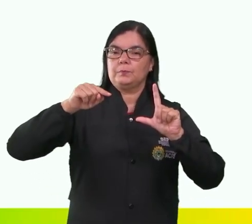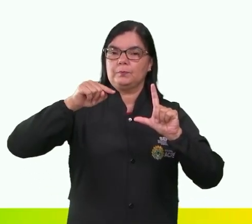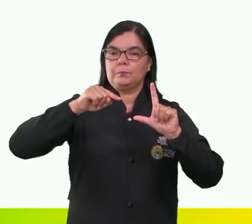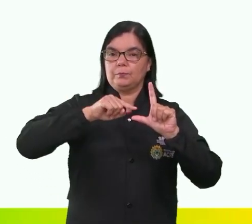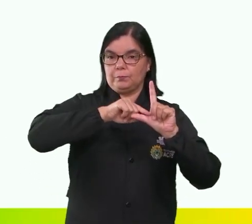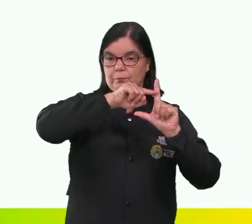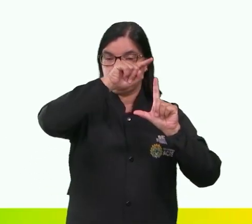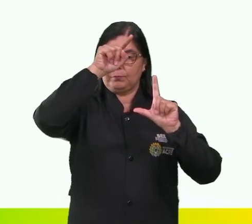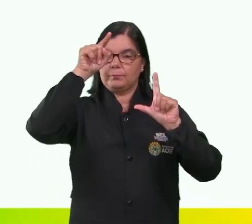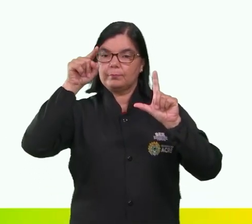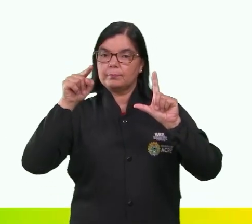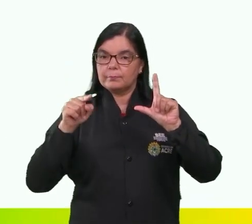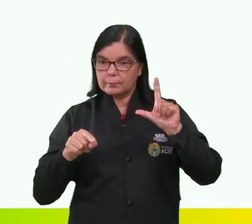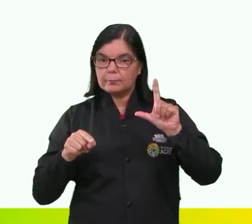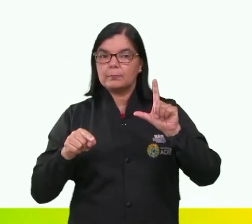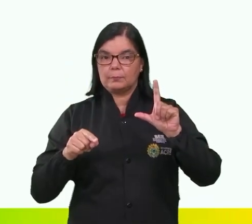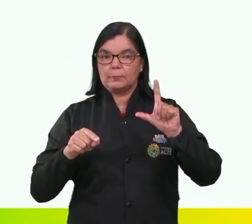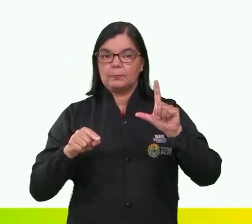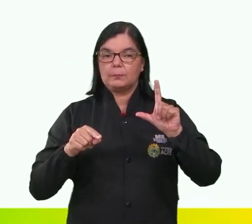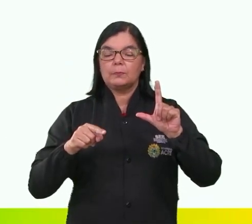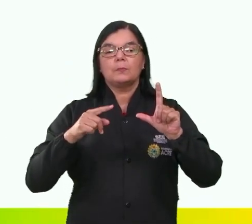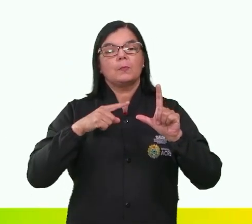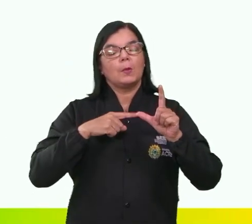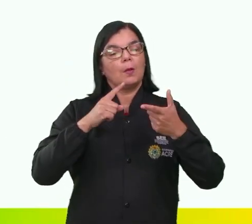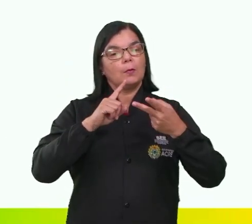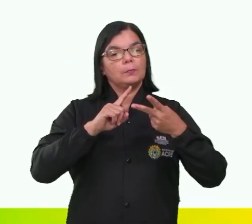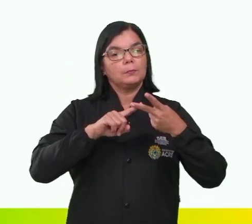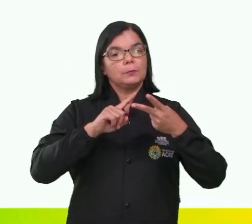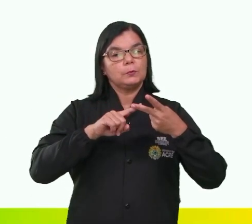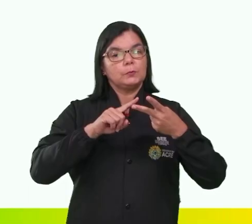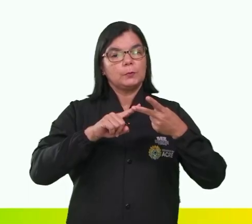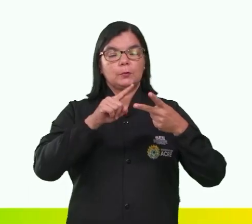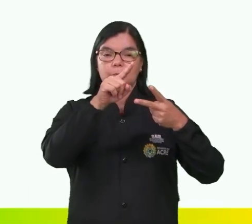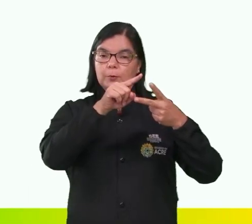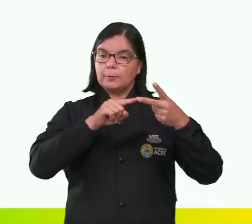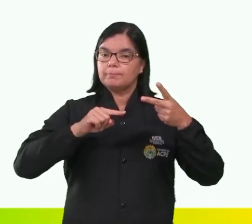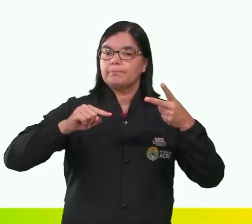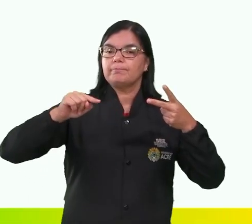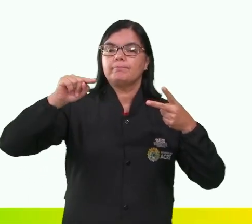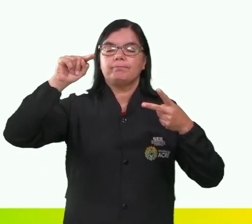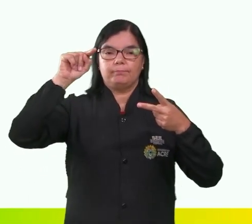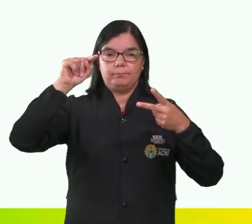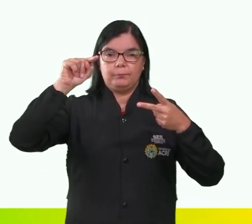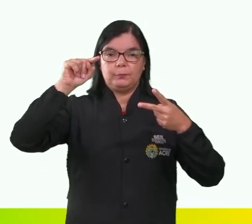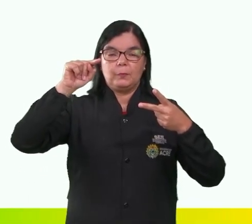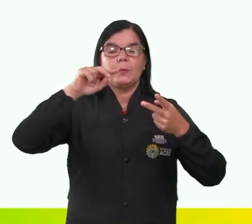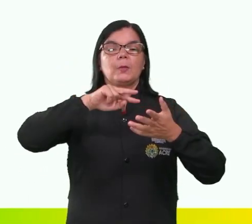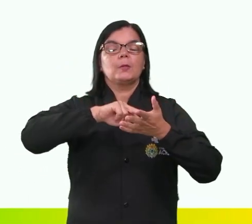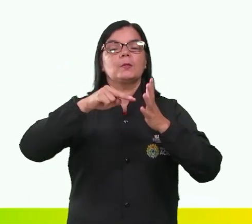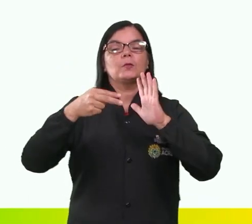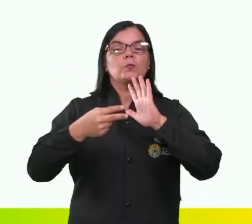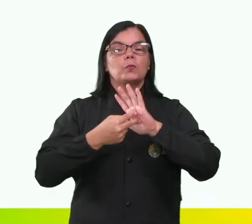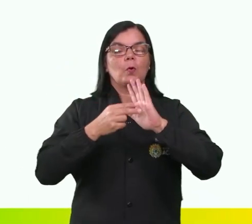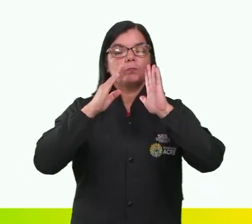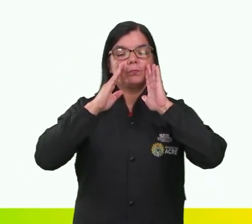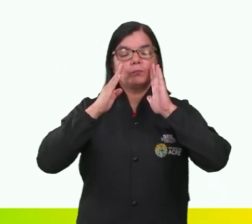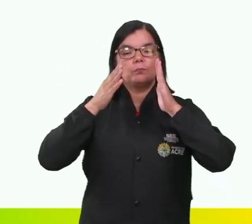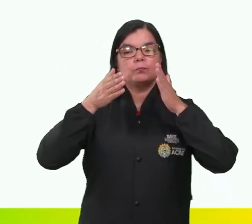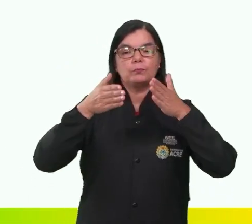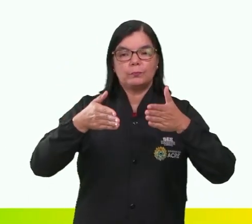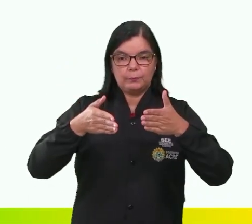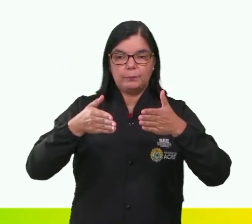parábola tem a concavidade voltada para baixo e na segunda tem concavidade voltada para cima. Então, focando